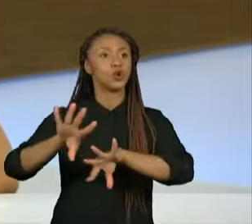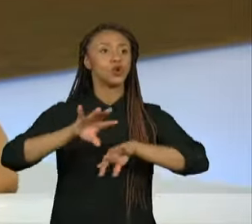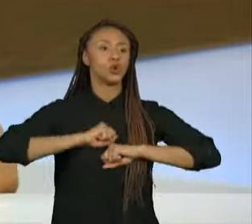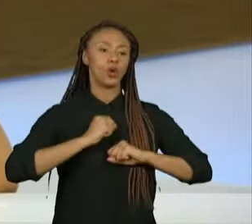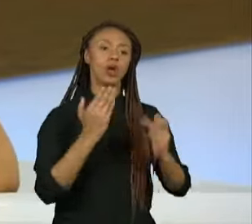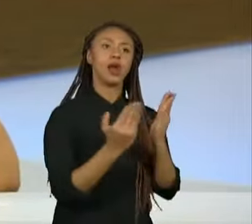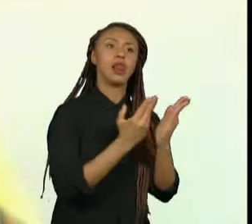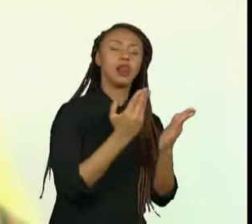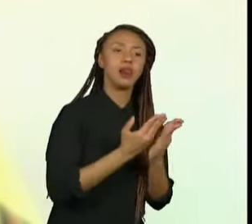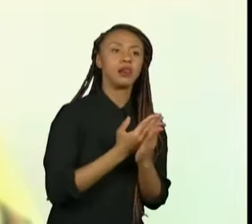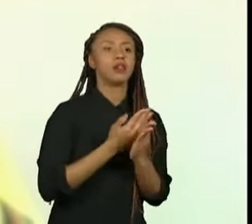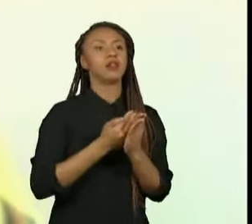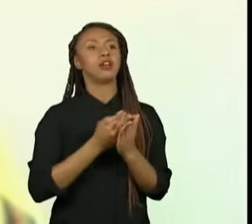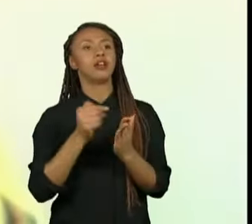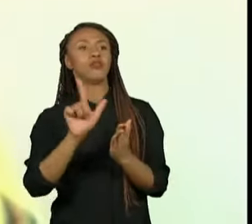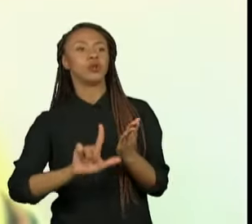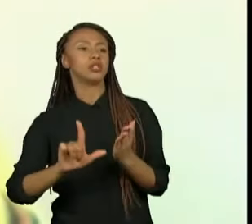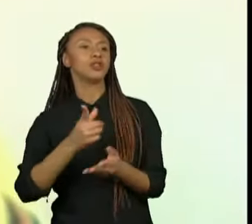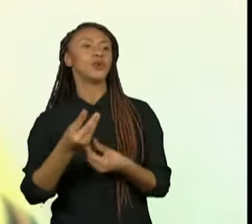literatura.